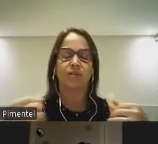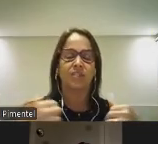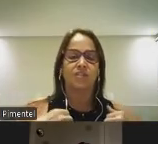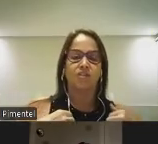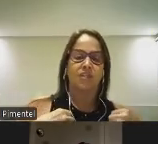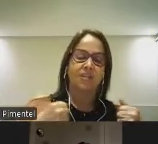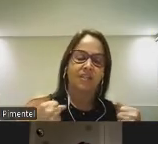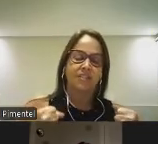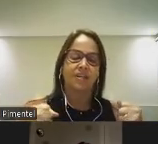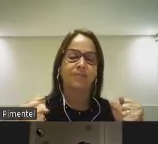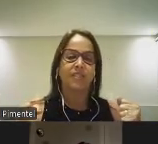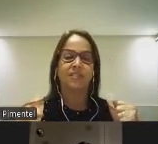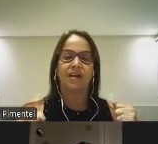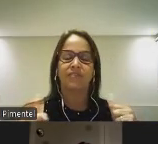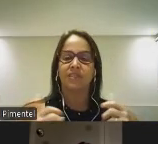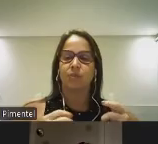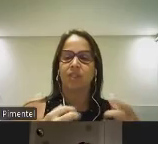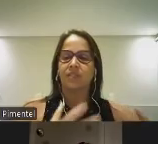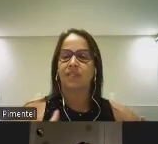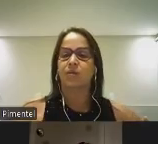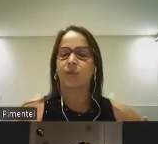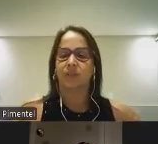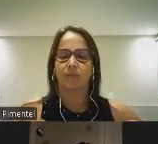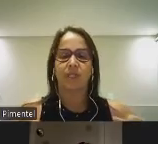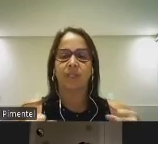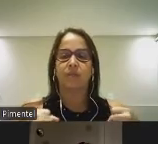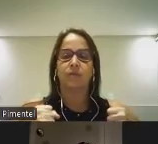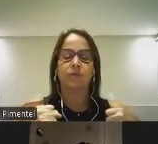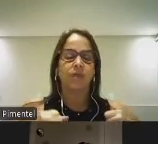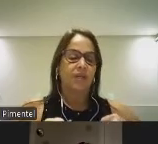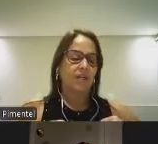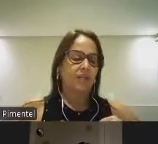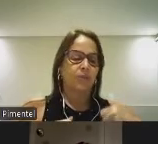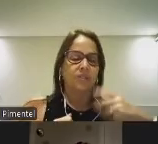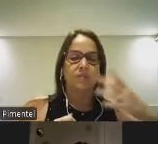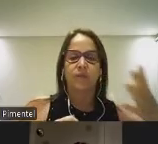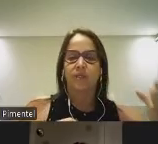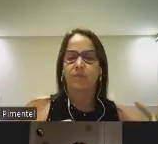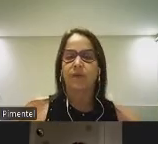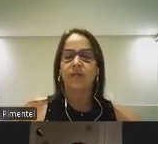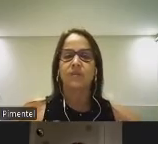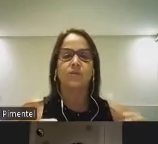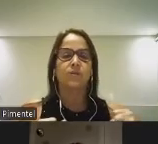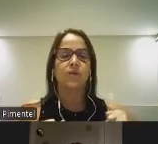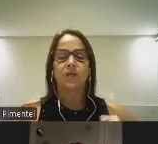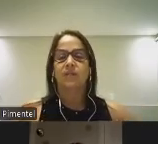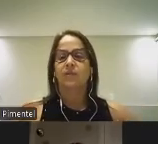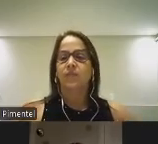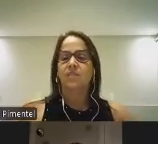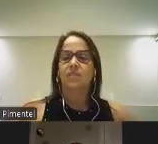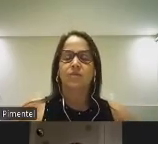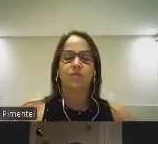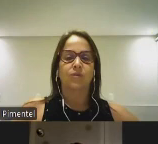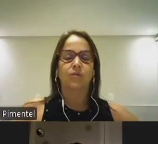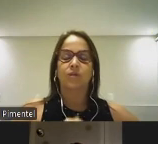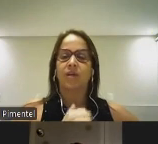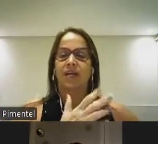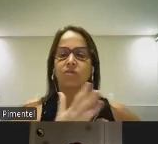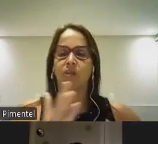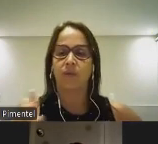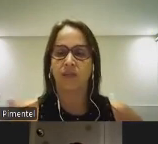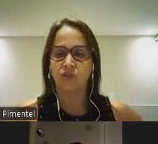mais fácil, não exige sem precisar fazer mudança de comportamento, não preciso perder peso, não